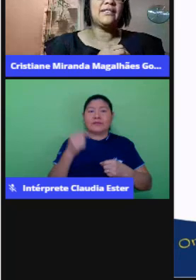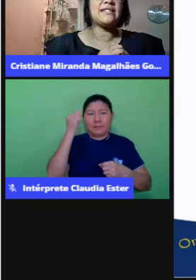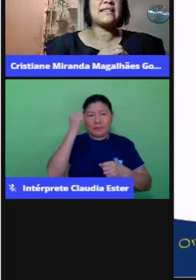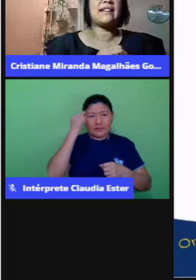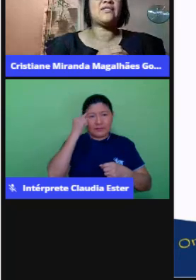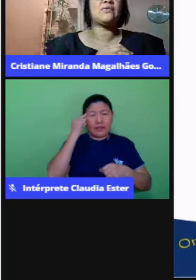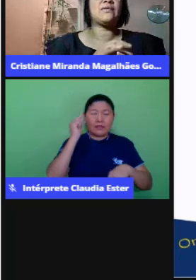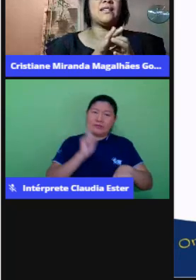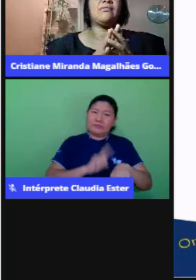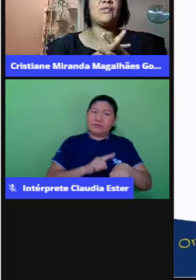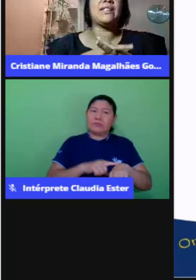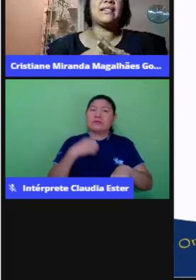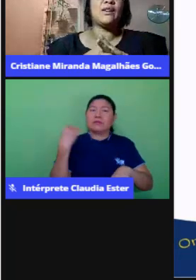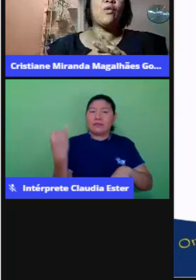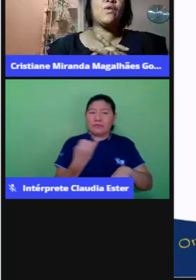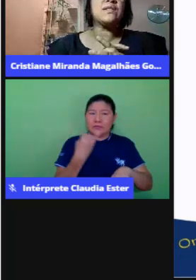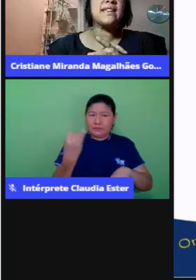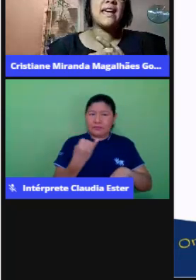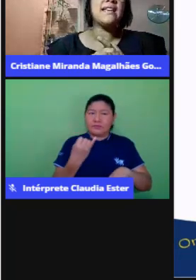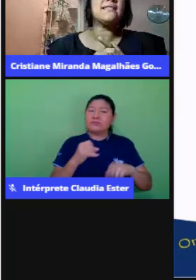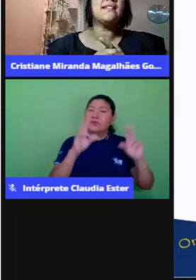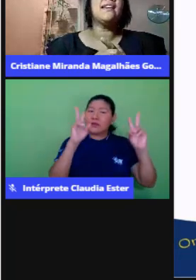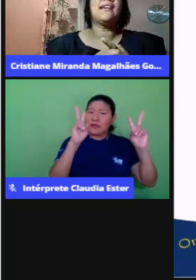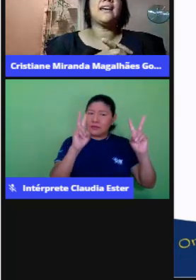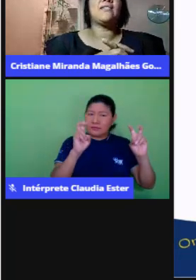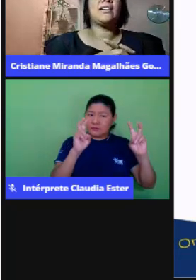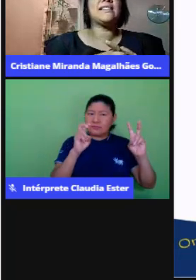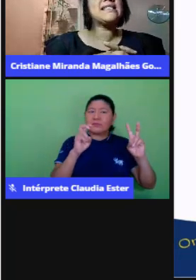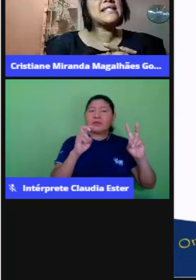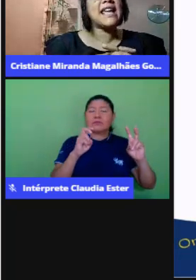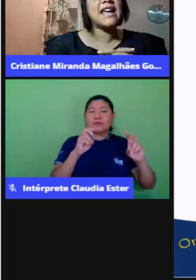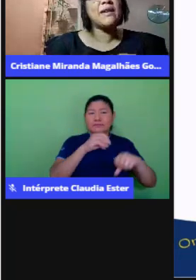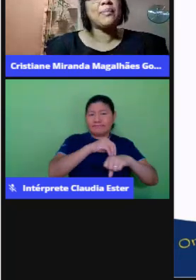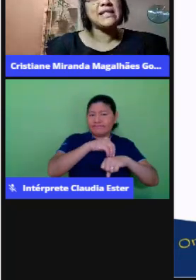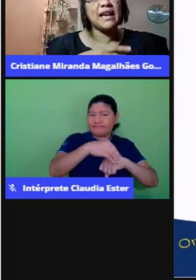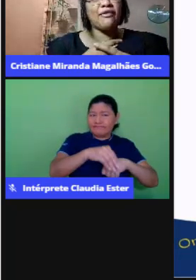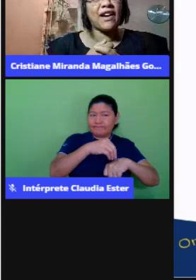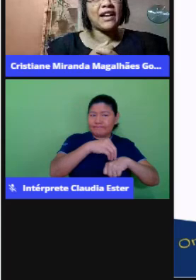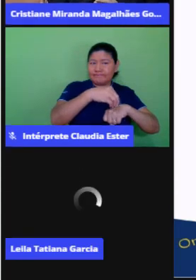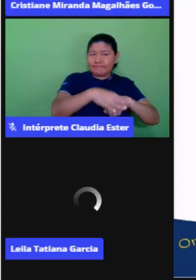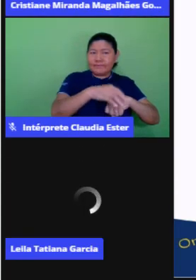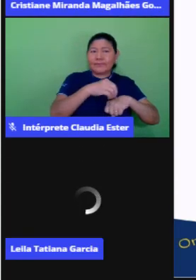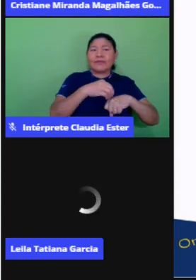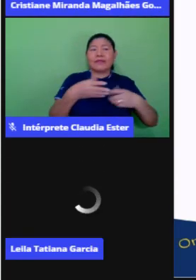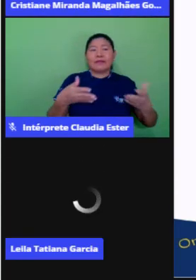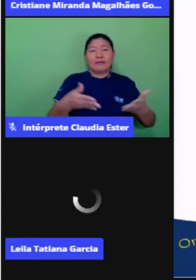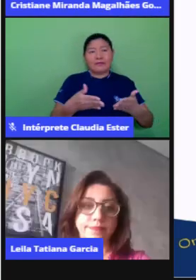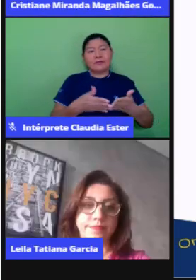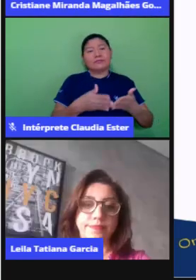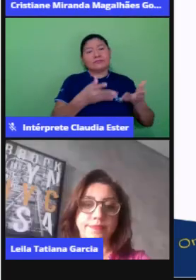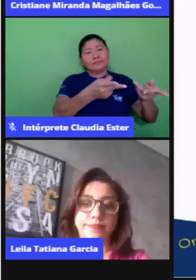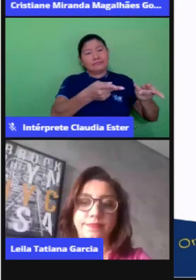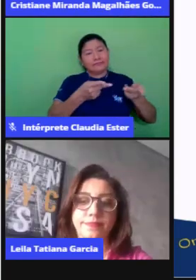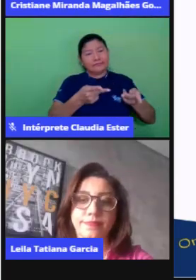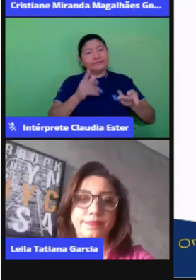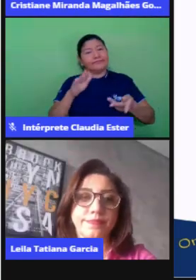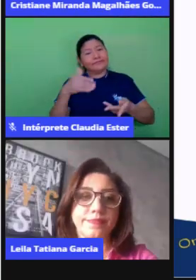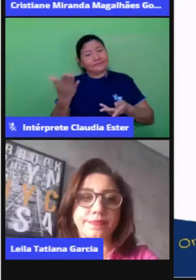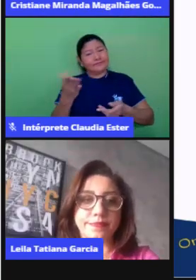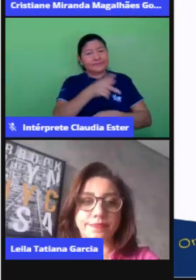Tá? Então, essa era a discussão que eu ia ter com vocês. Quero agradecer e passar a fala agora para a Leila.